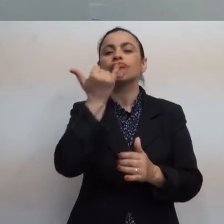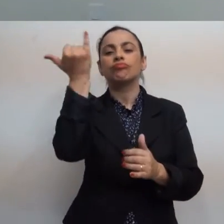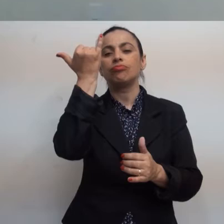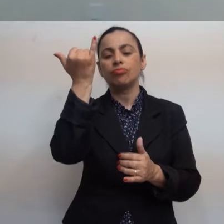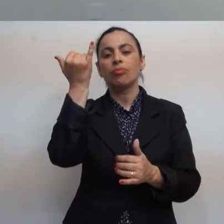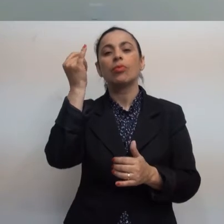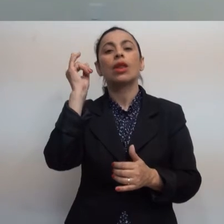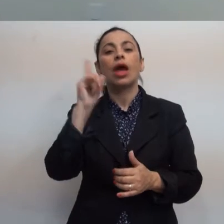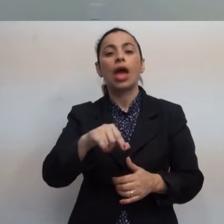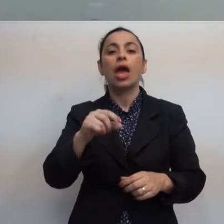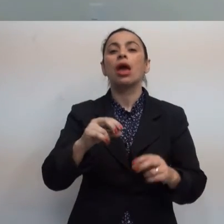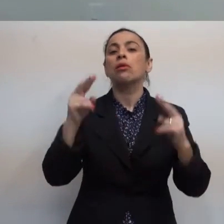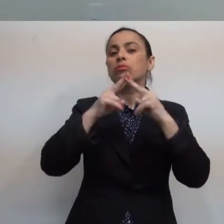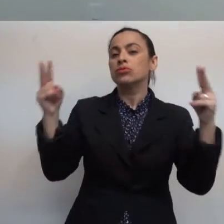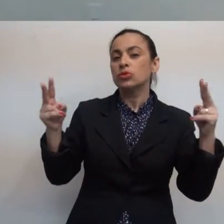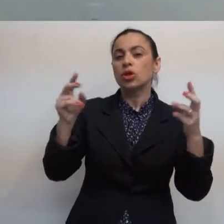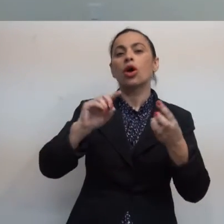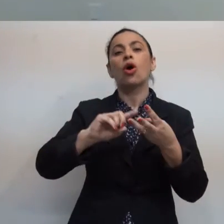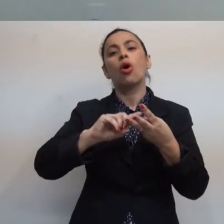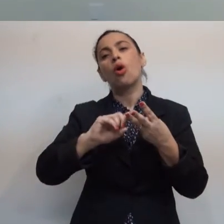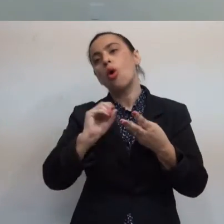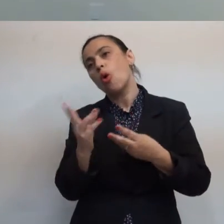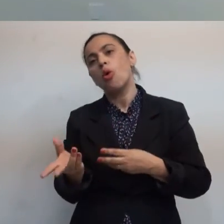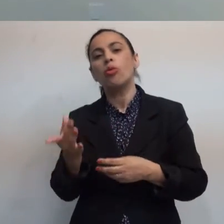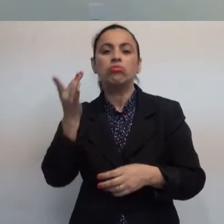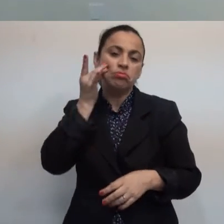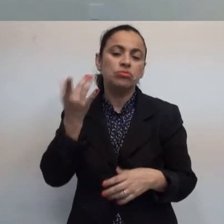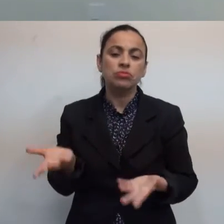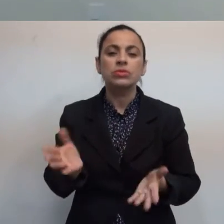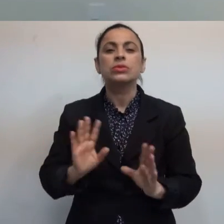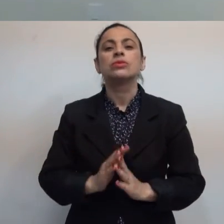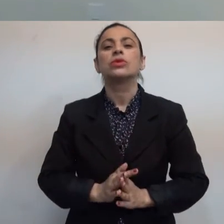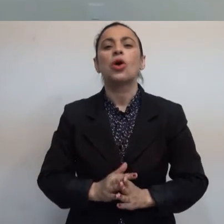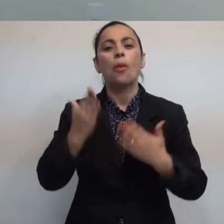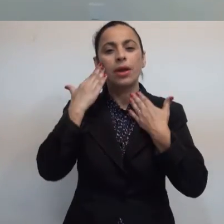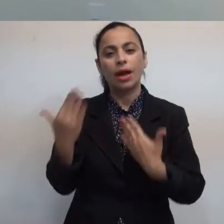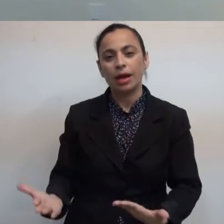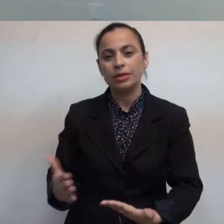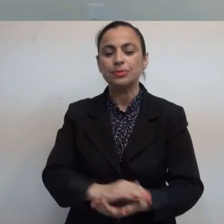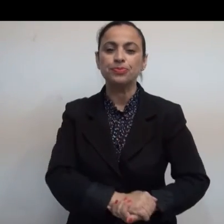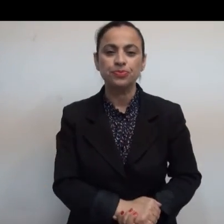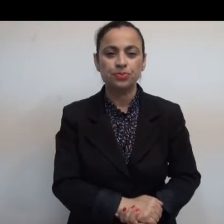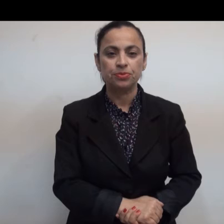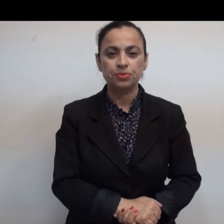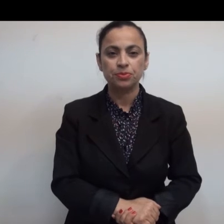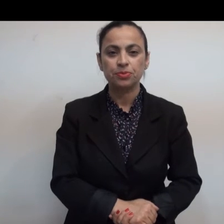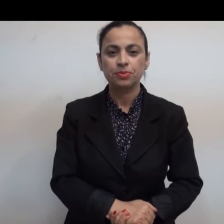significativo, sendo ela online ou não. Muito obrigada.